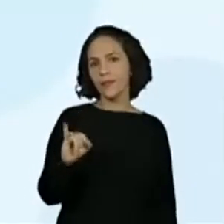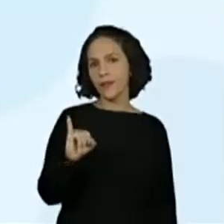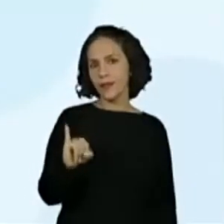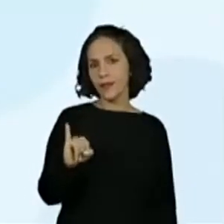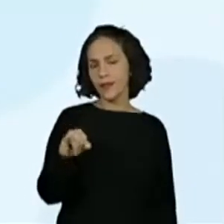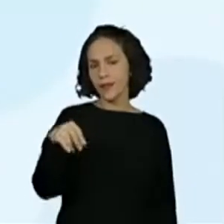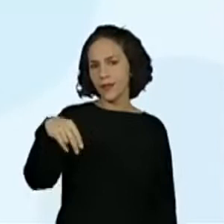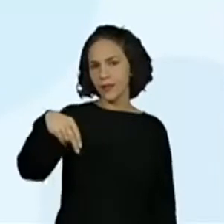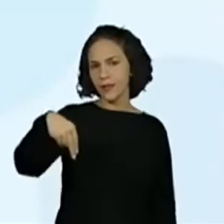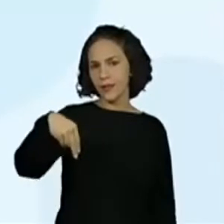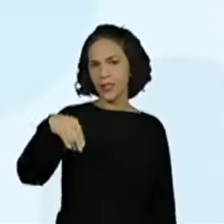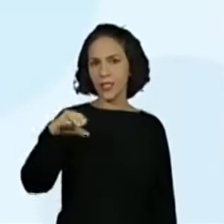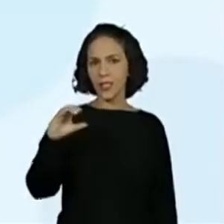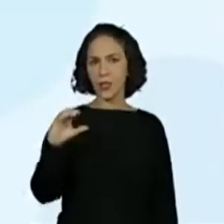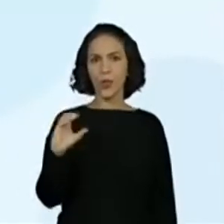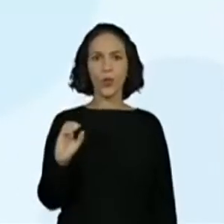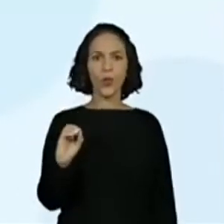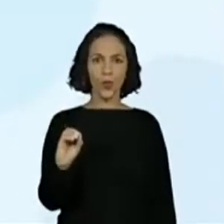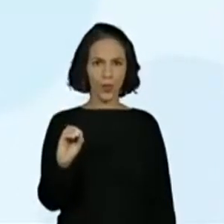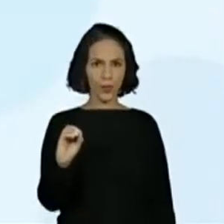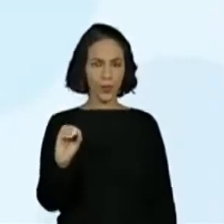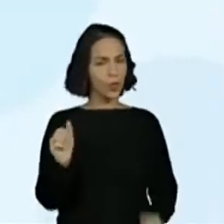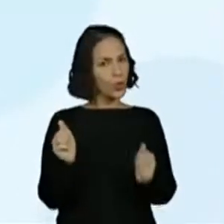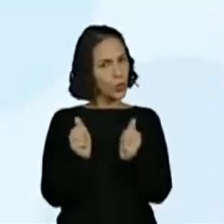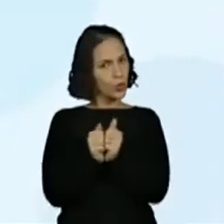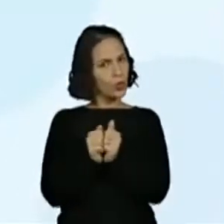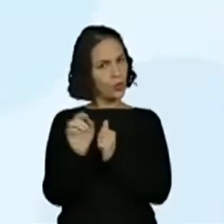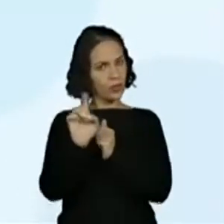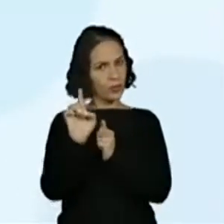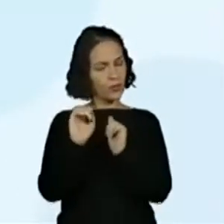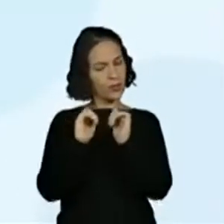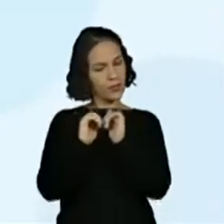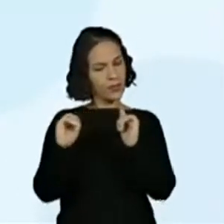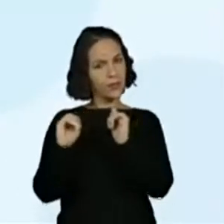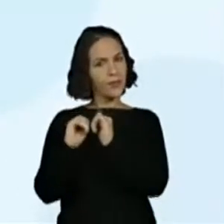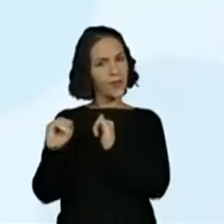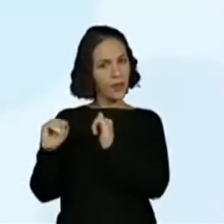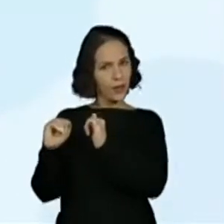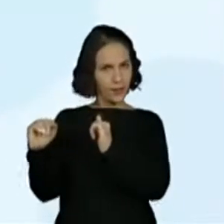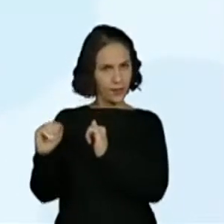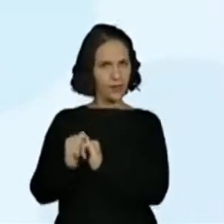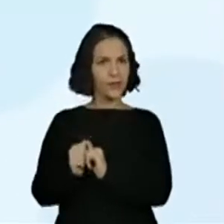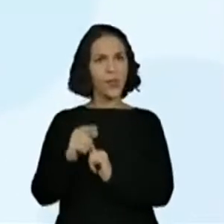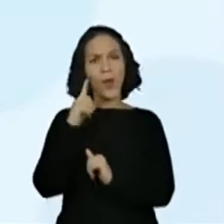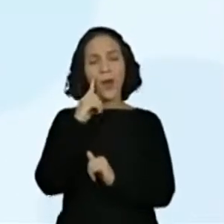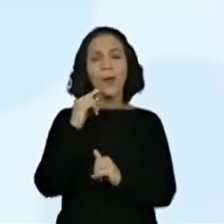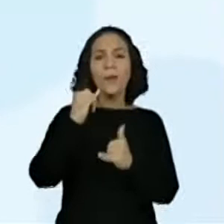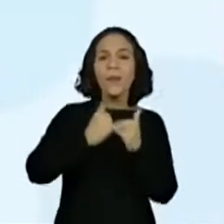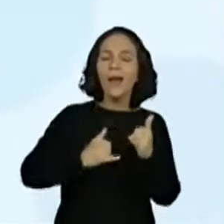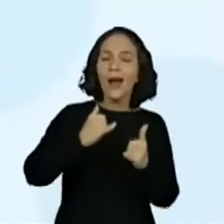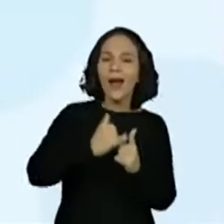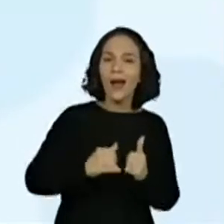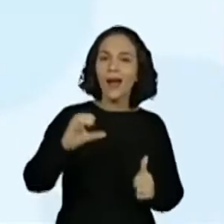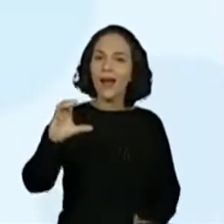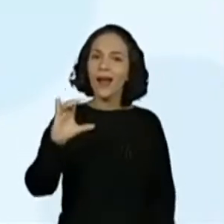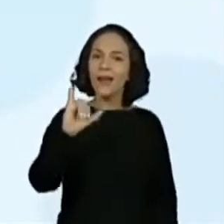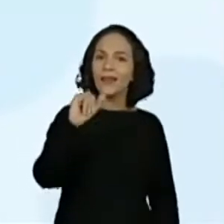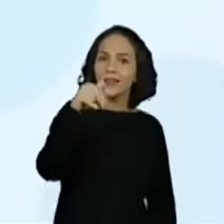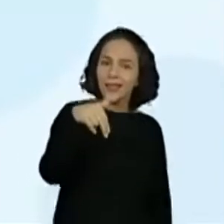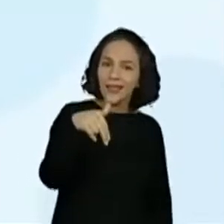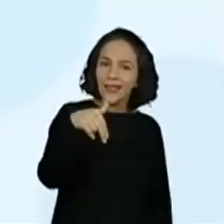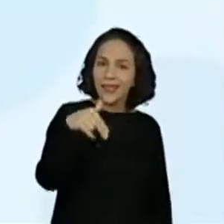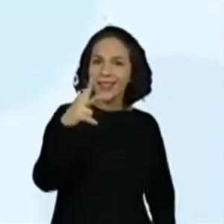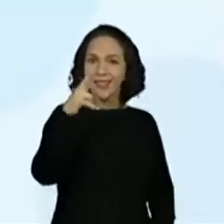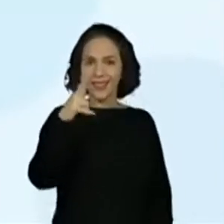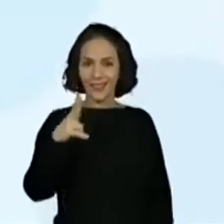sempre temos o espaço para separar as palavras. Exatamente, olha como elas começam semelhantes, tá vendo? Isso mesmo. Também